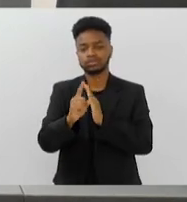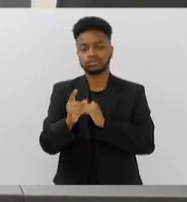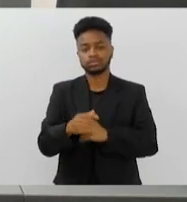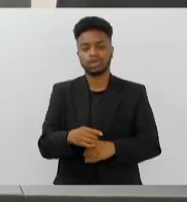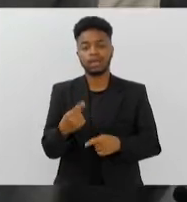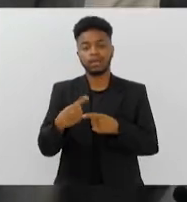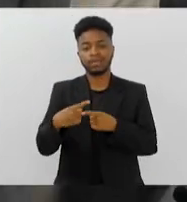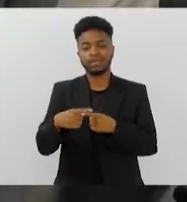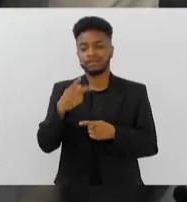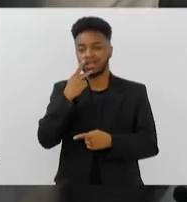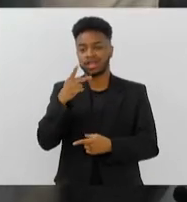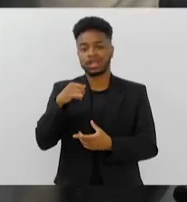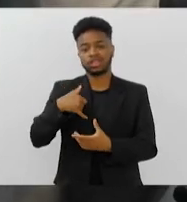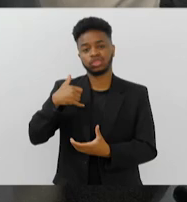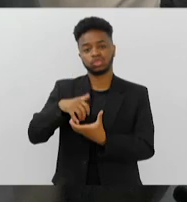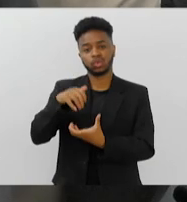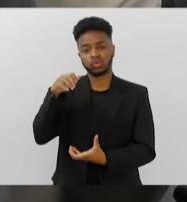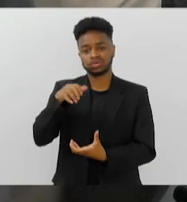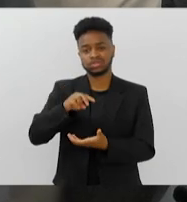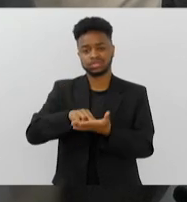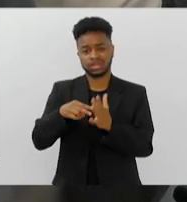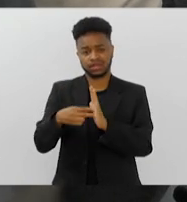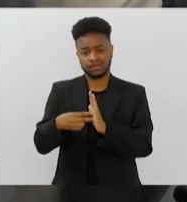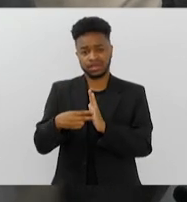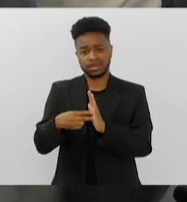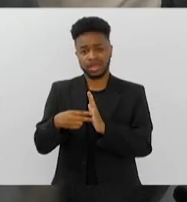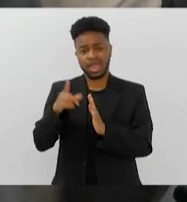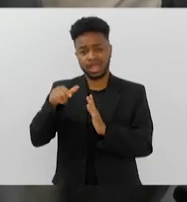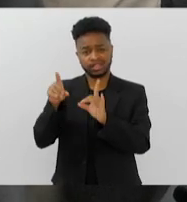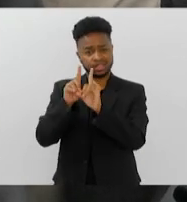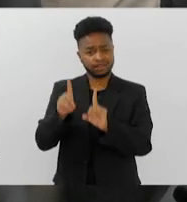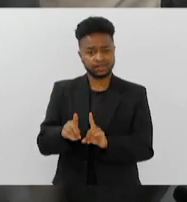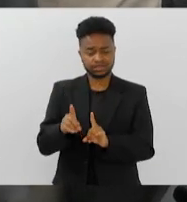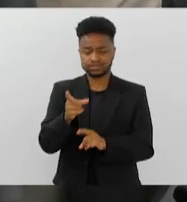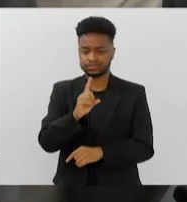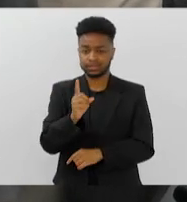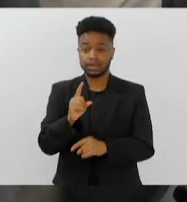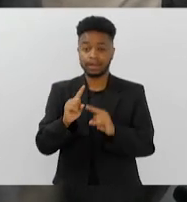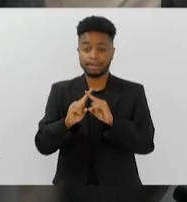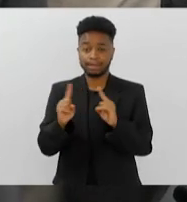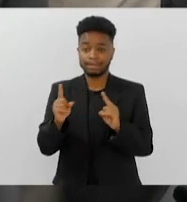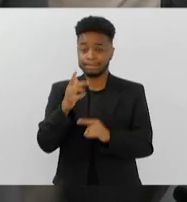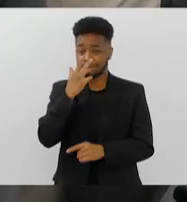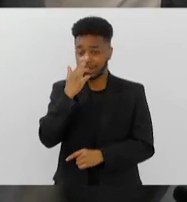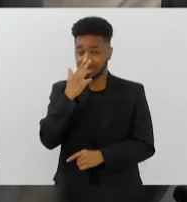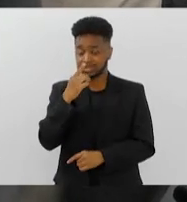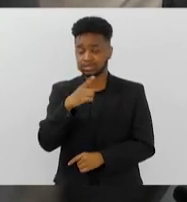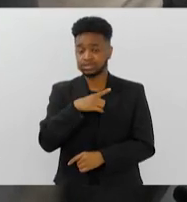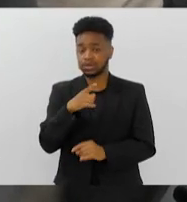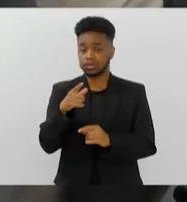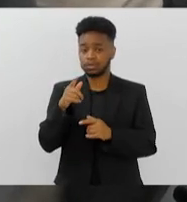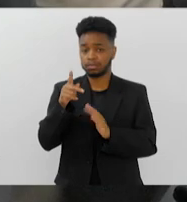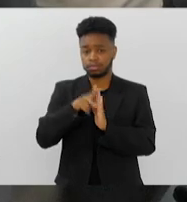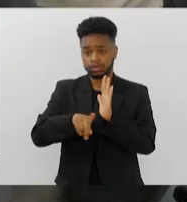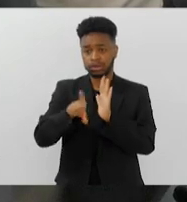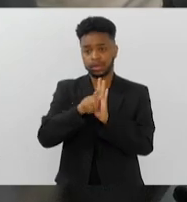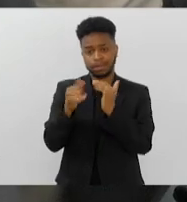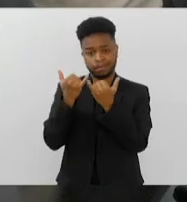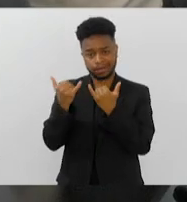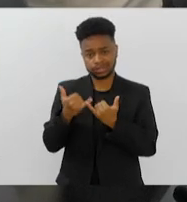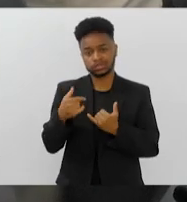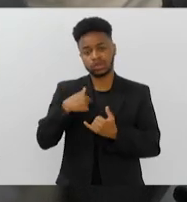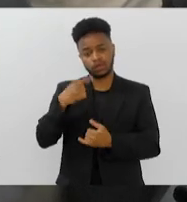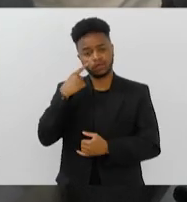Porque ser idoso necessariamente não é ser deficiente. Né? Mas a questão parece que tem um projeto parecido. Eu vou Sim. verificar